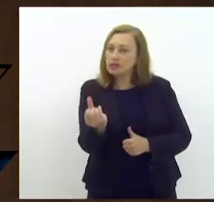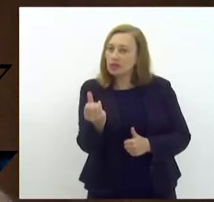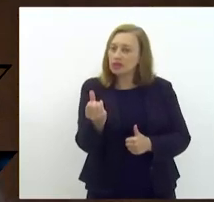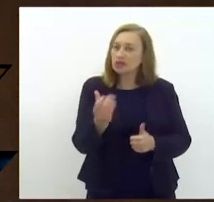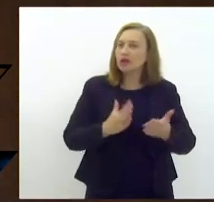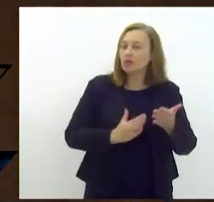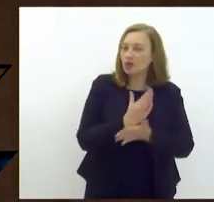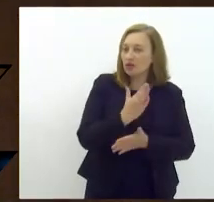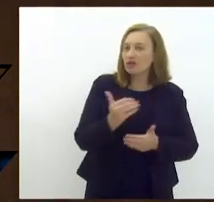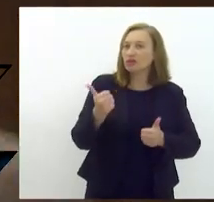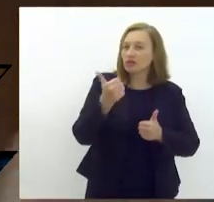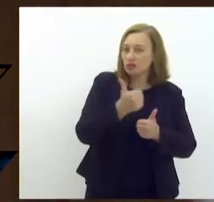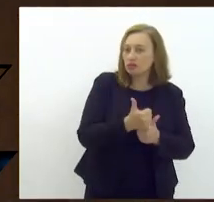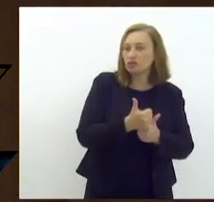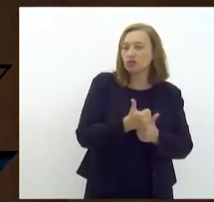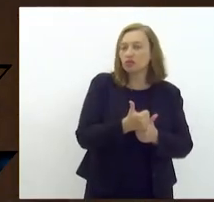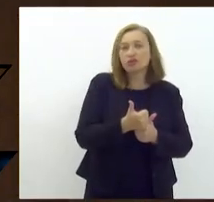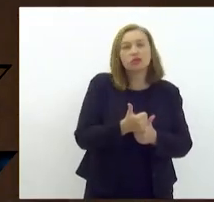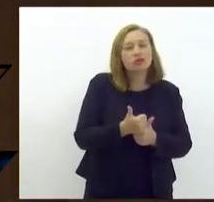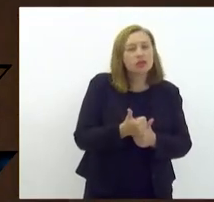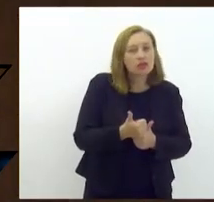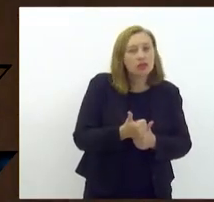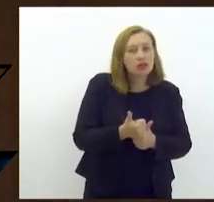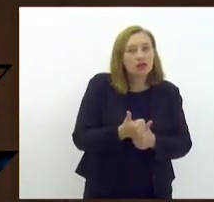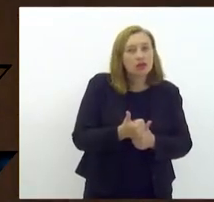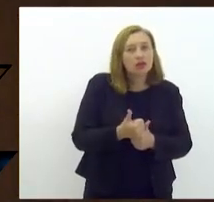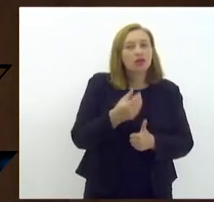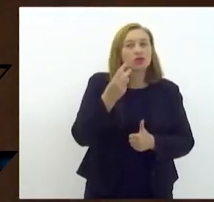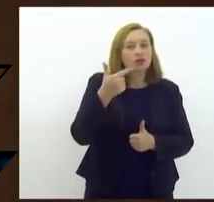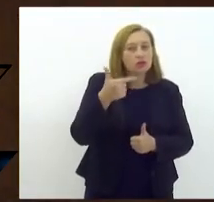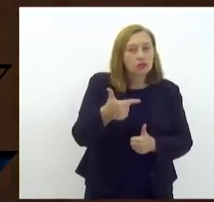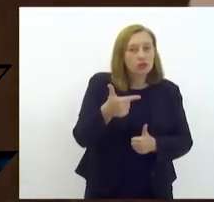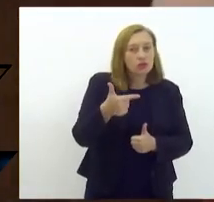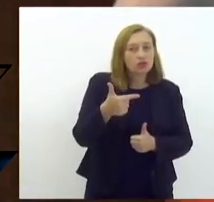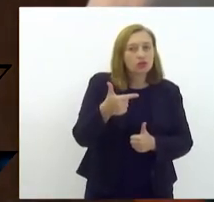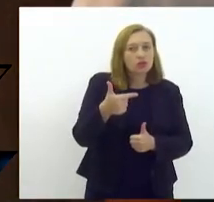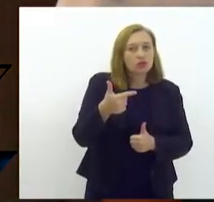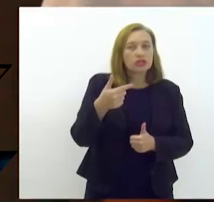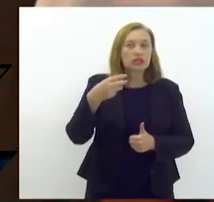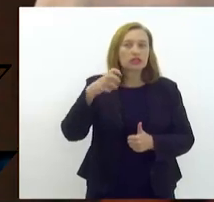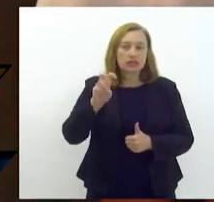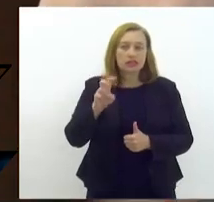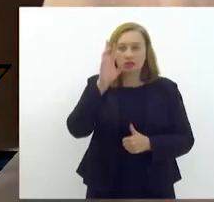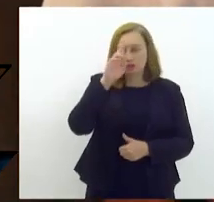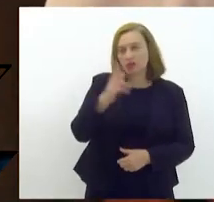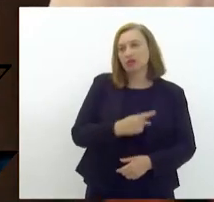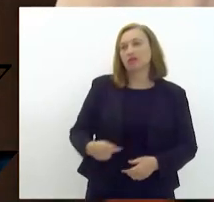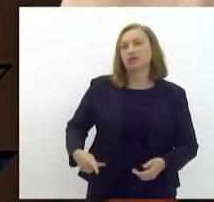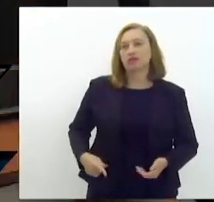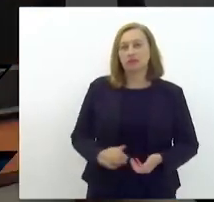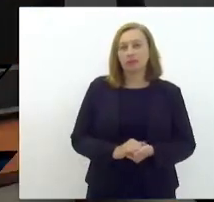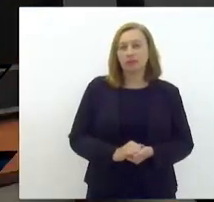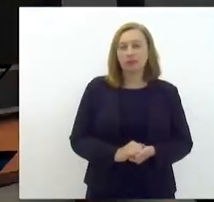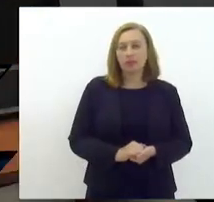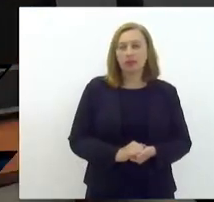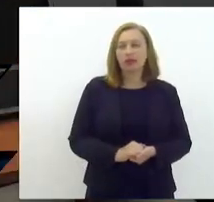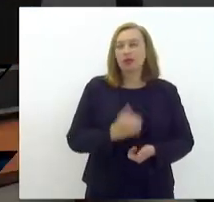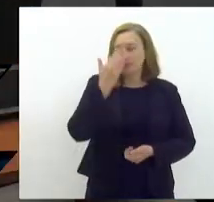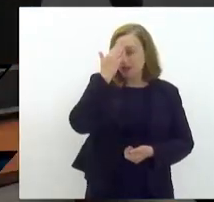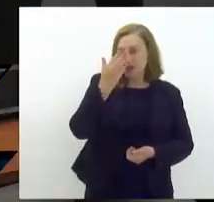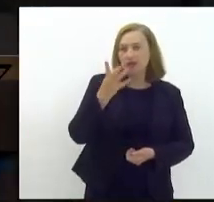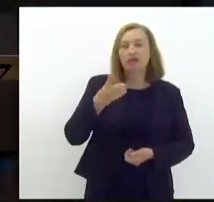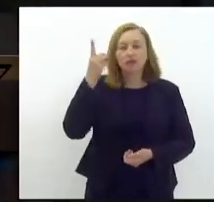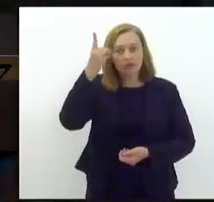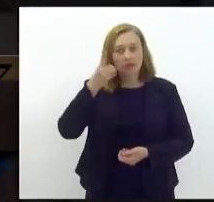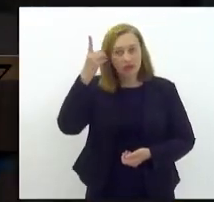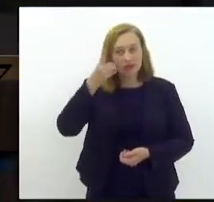favorável com submete aglutinativa as emendas dois e cinco Muito obrigado Deputado